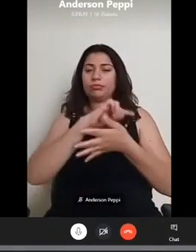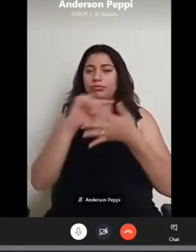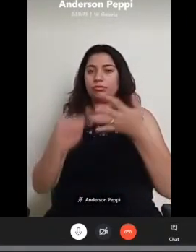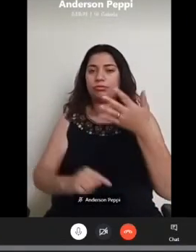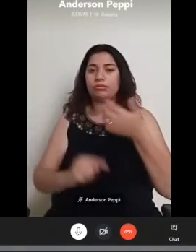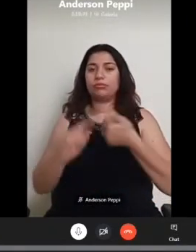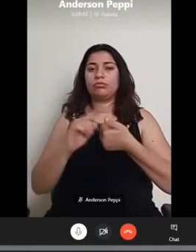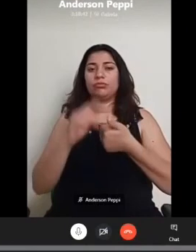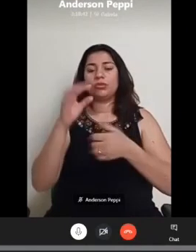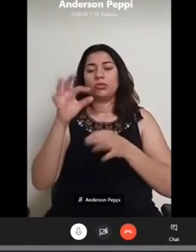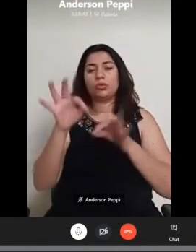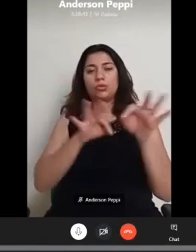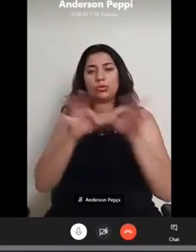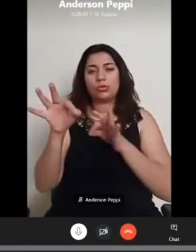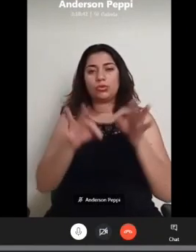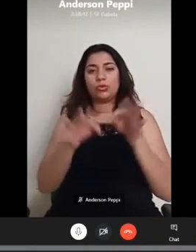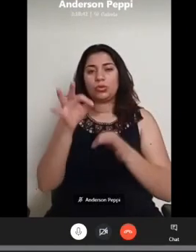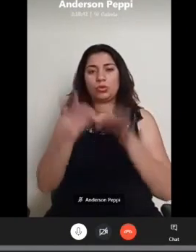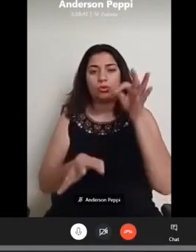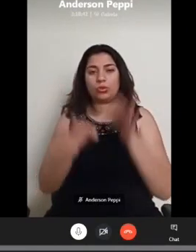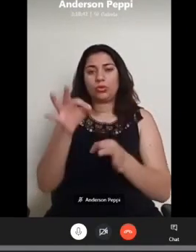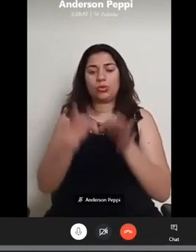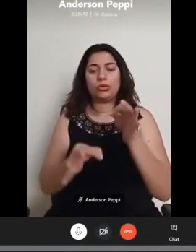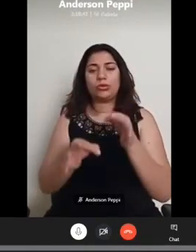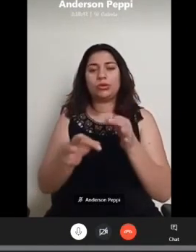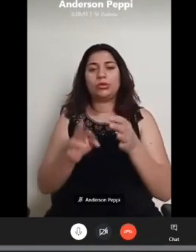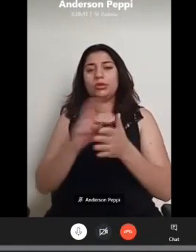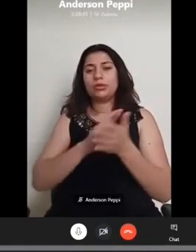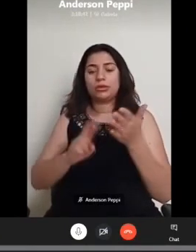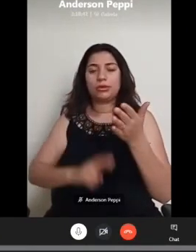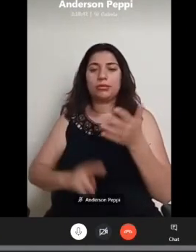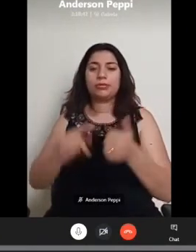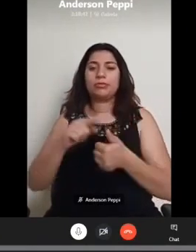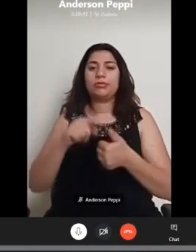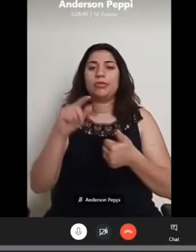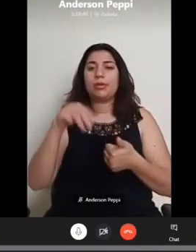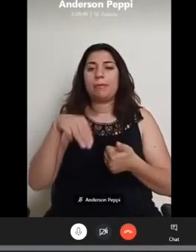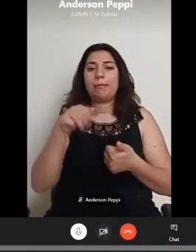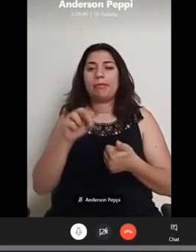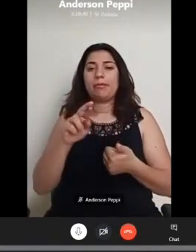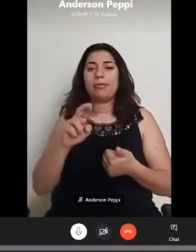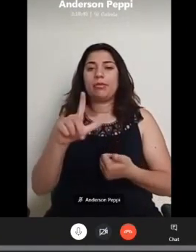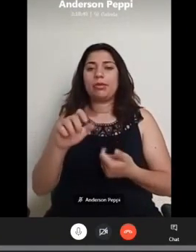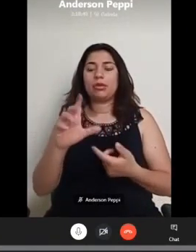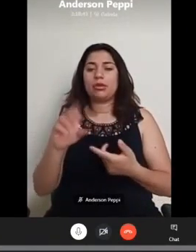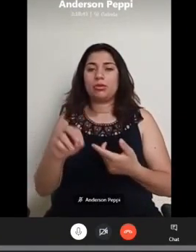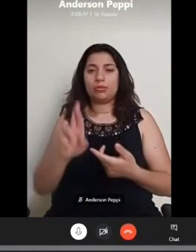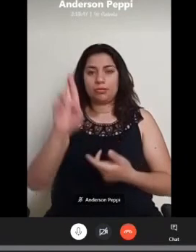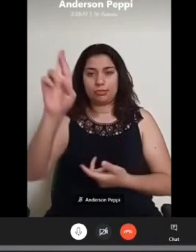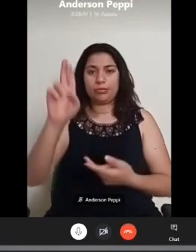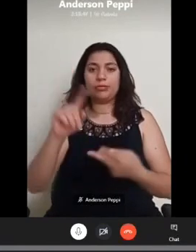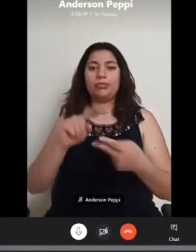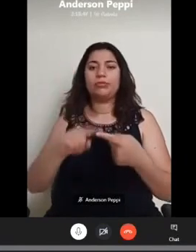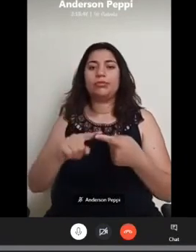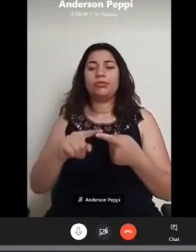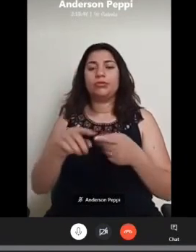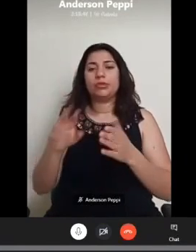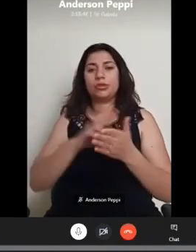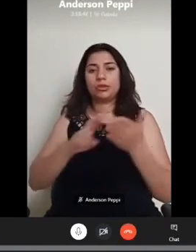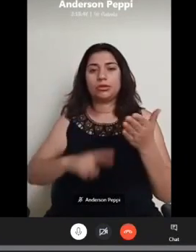como presidente Marcelo Sleiman, como relator Sargento Laudo e como membro o Curumim.